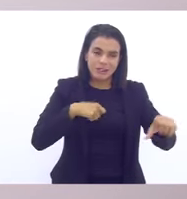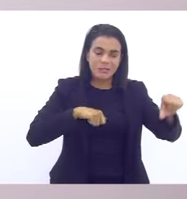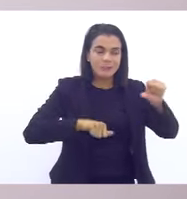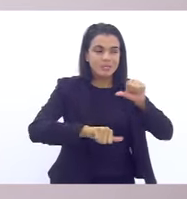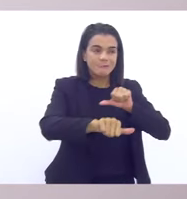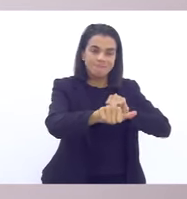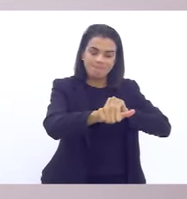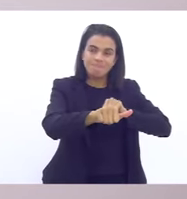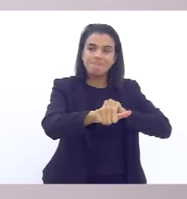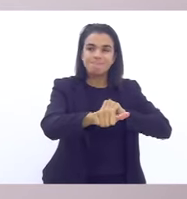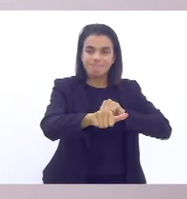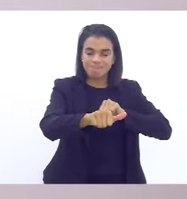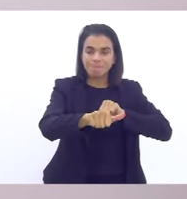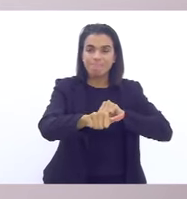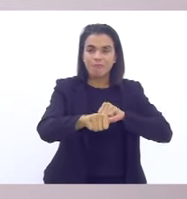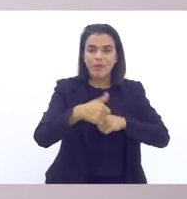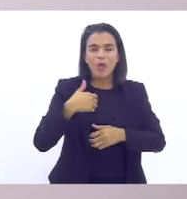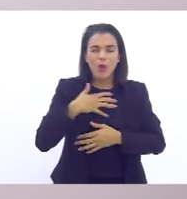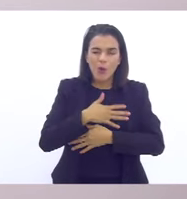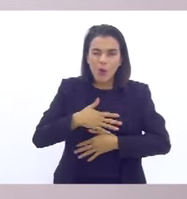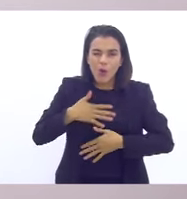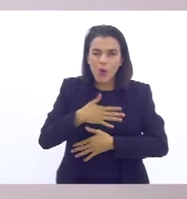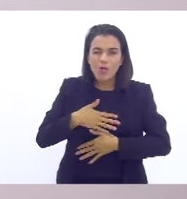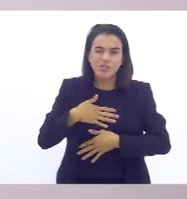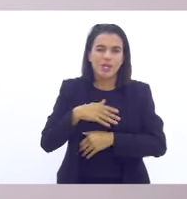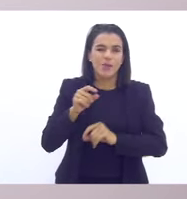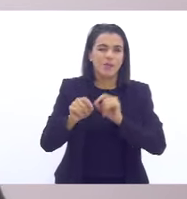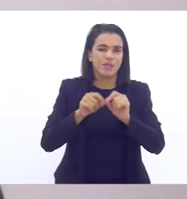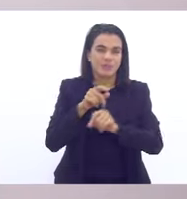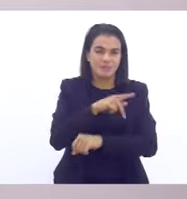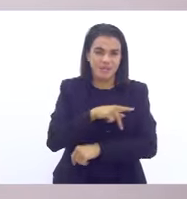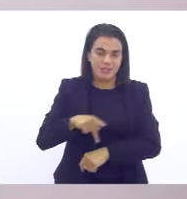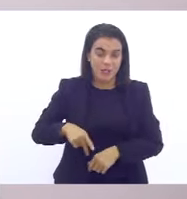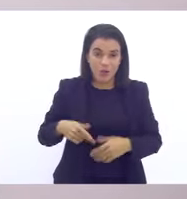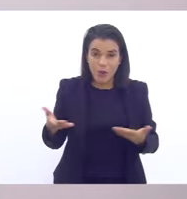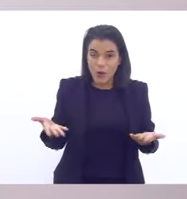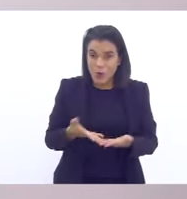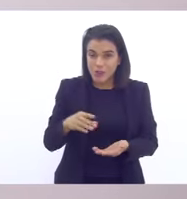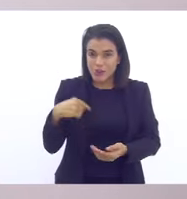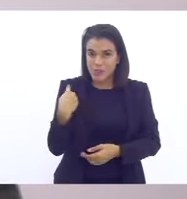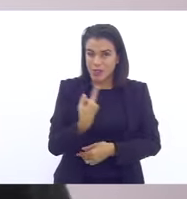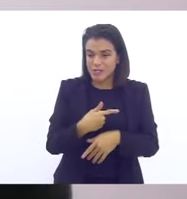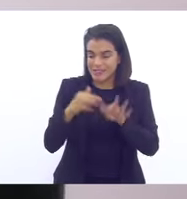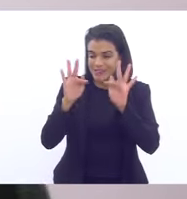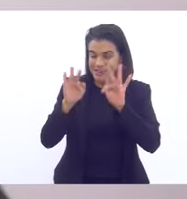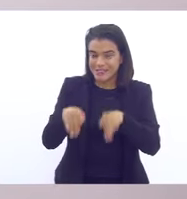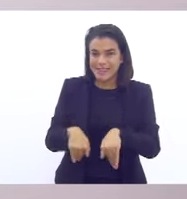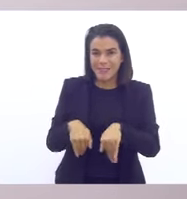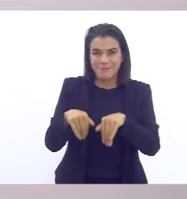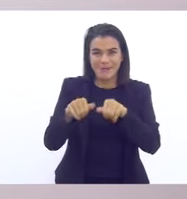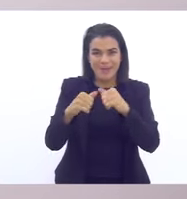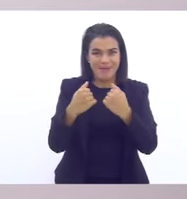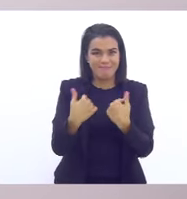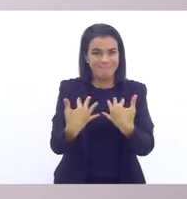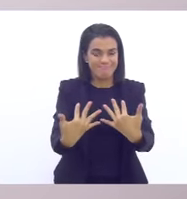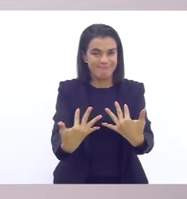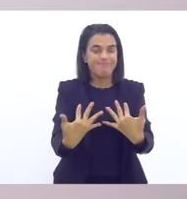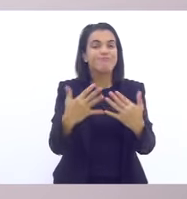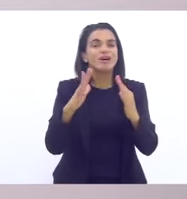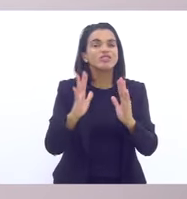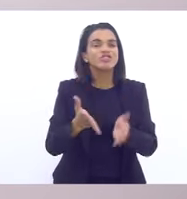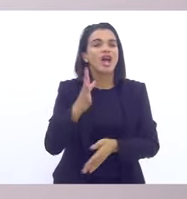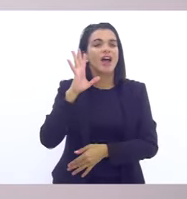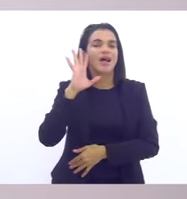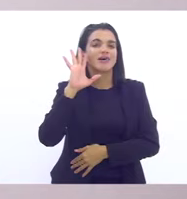outro. Eu gostaria muito, presidente, que nós pudéssemos sair daqui no dia de hoje com uma solução para poder